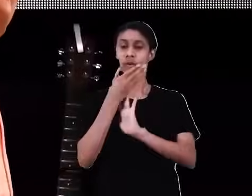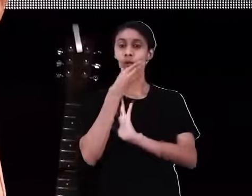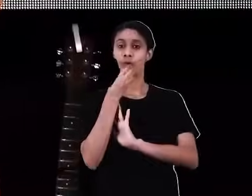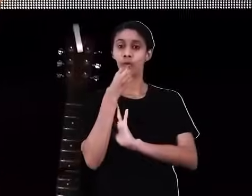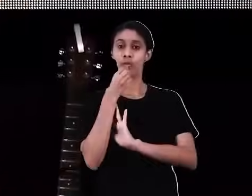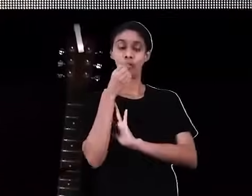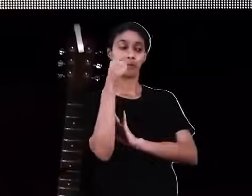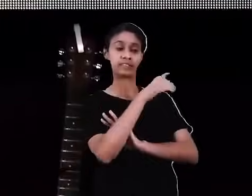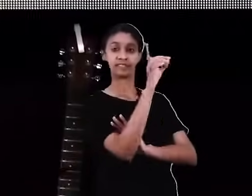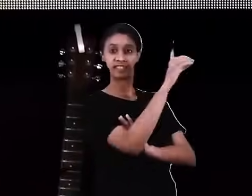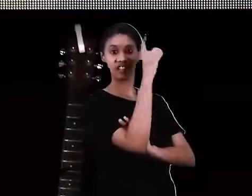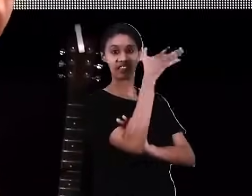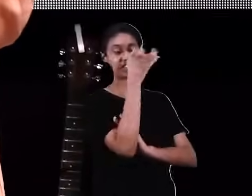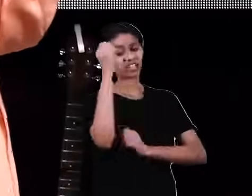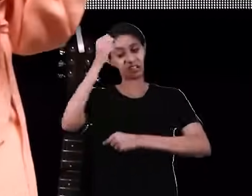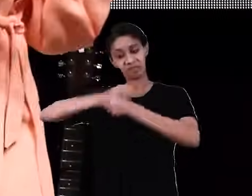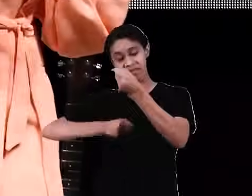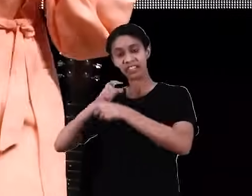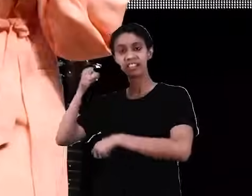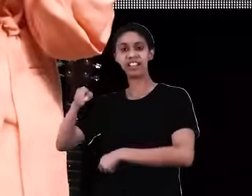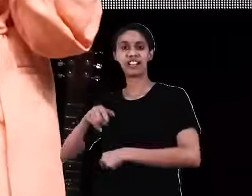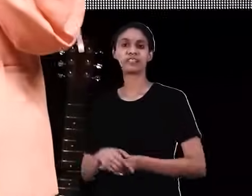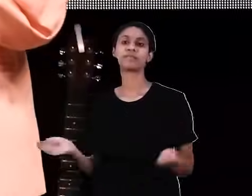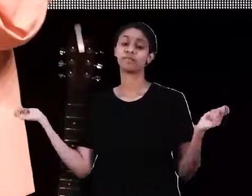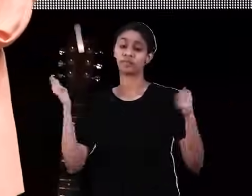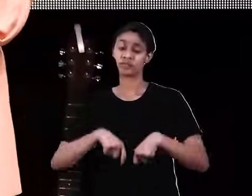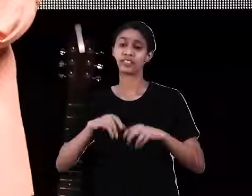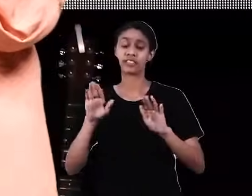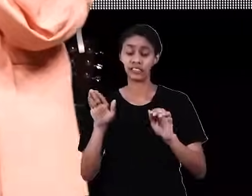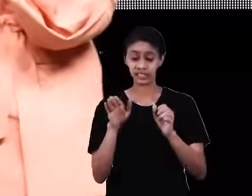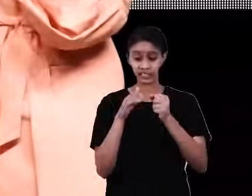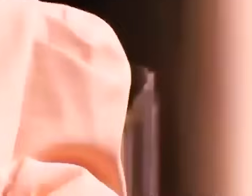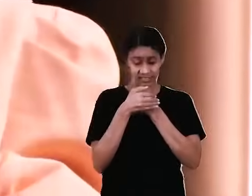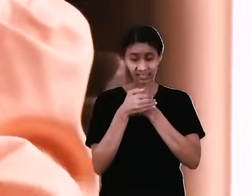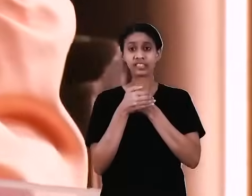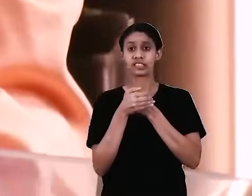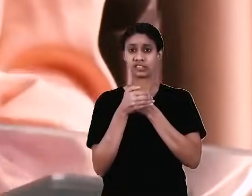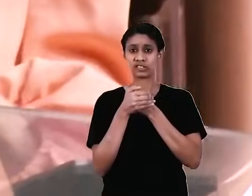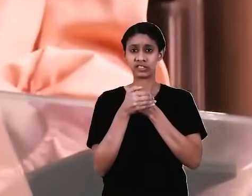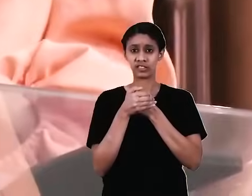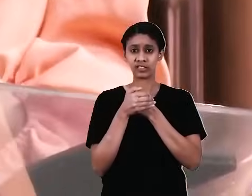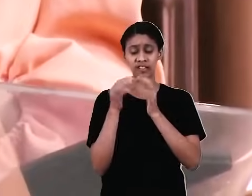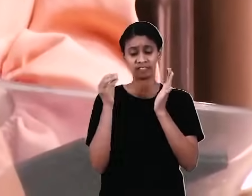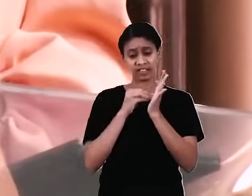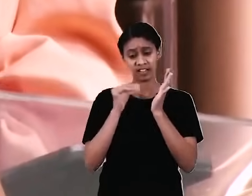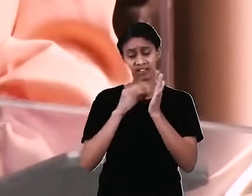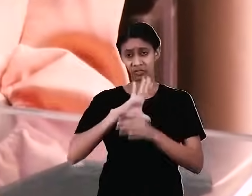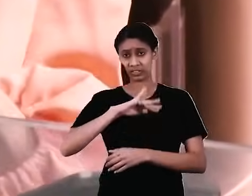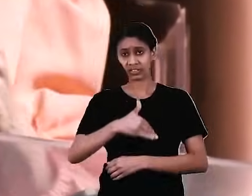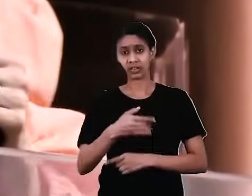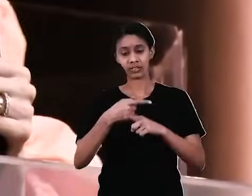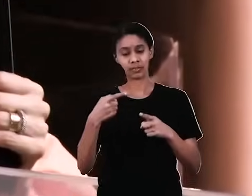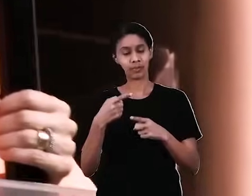querendo matá-la. Ela poderia ter se refugiado na concha da covardia, mas ela